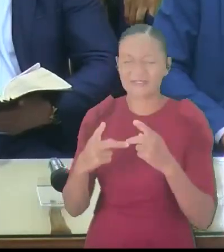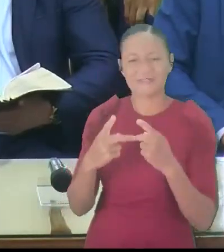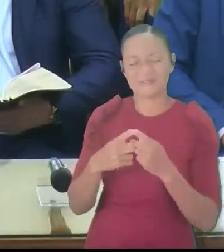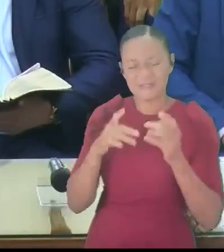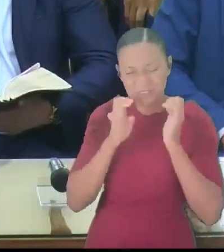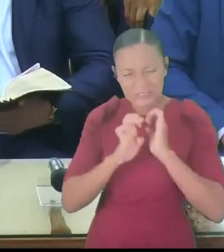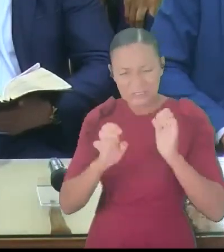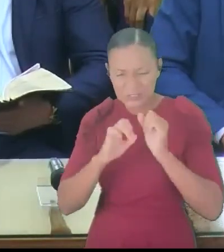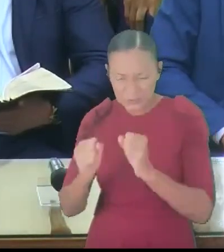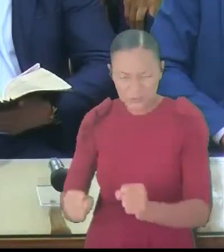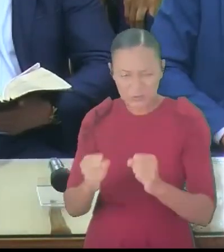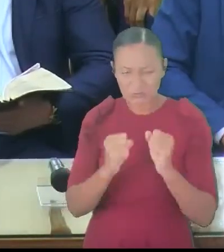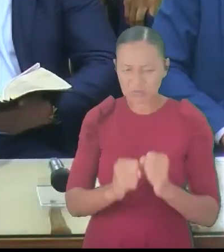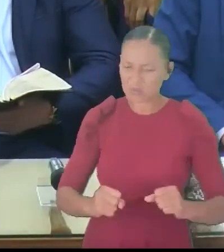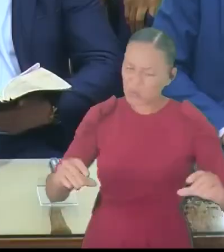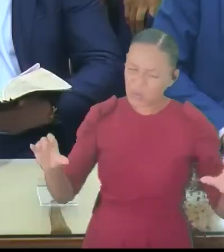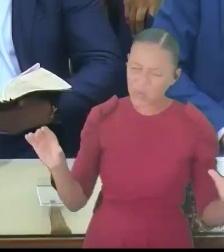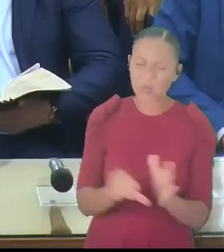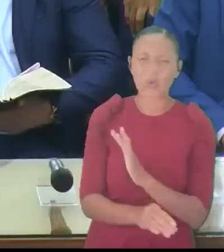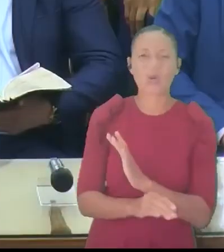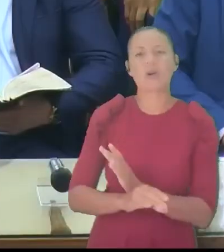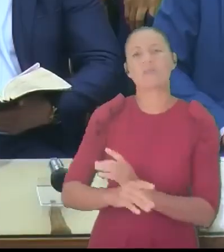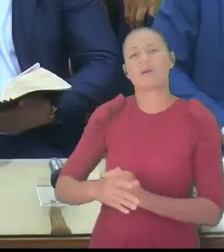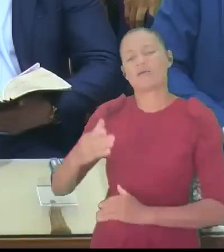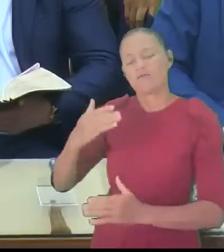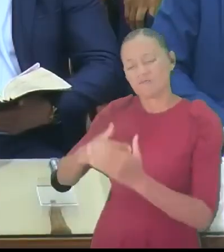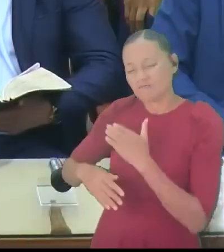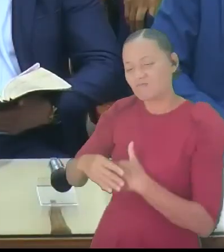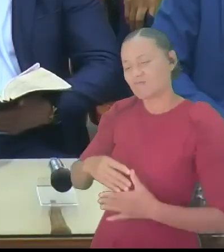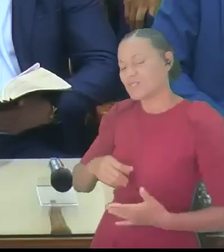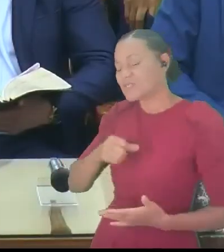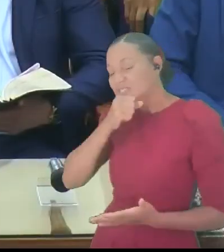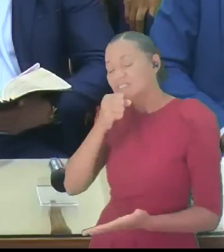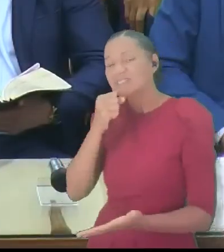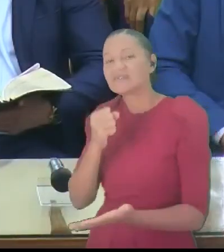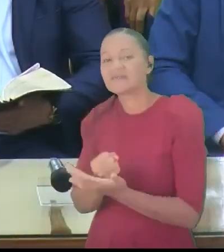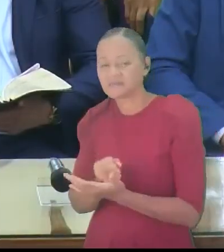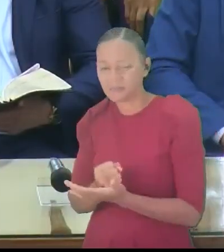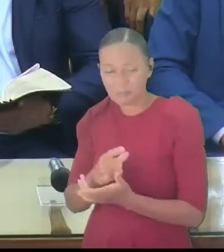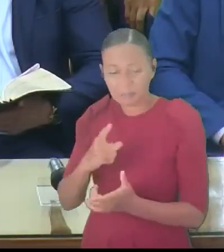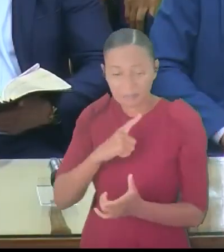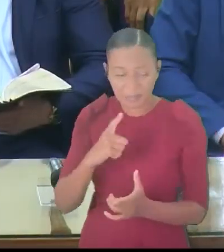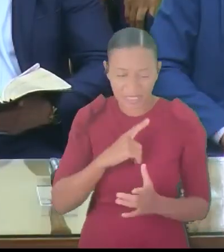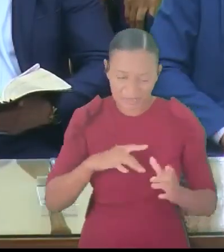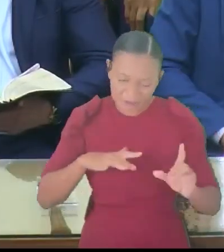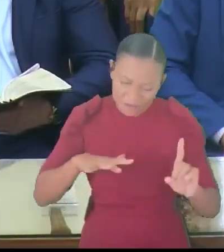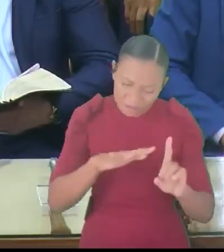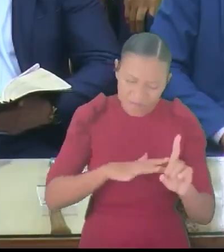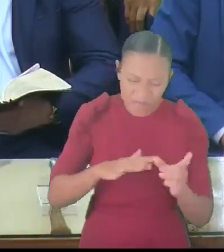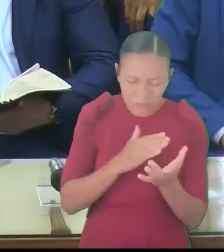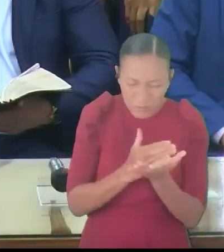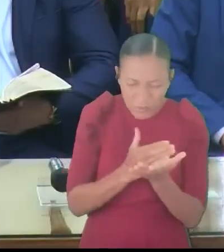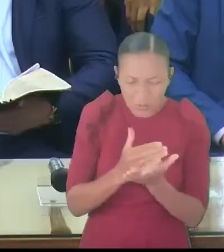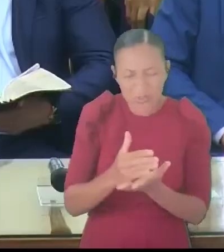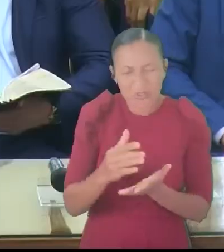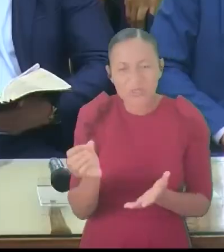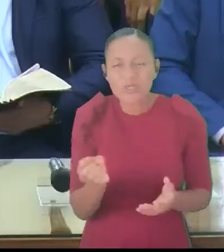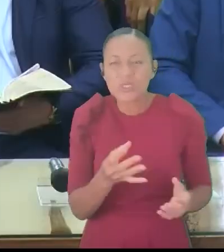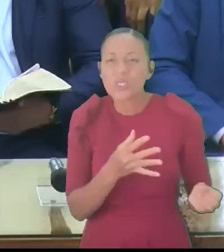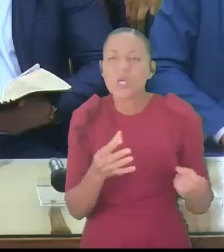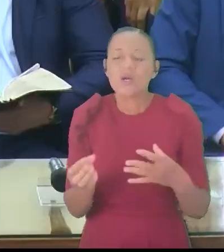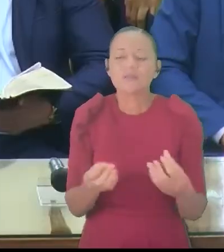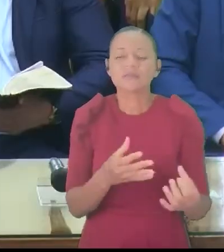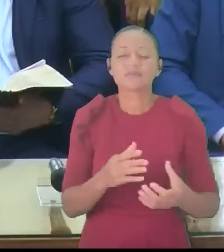o evangelho genuíno, pelo Antigo Testamento, pegando as sombras e transformando as sombras em realidade.